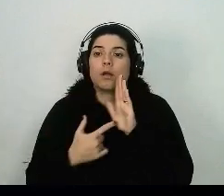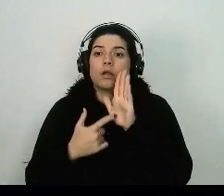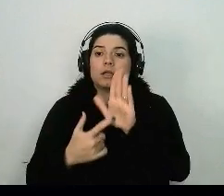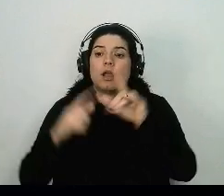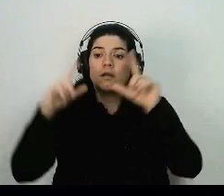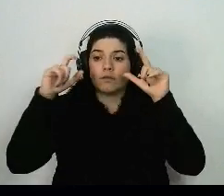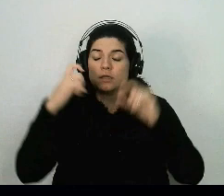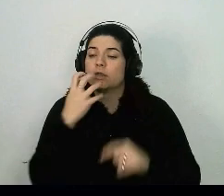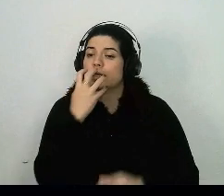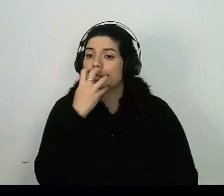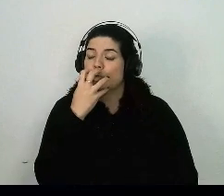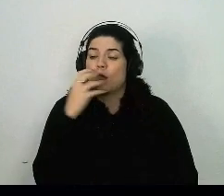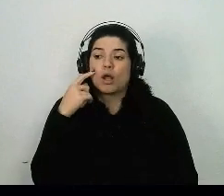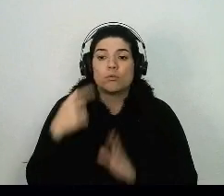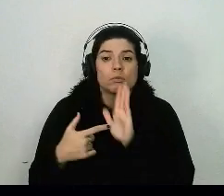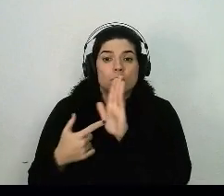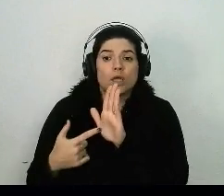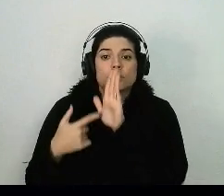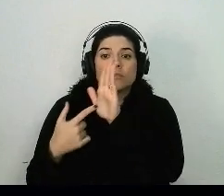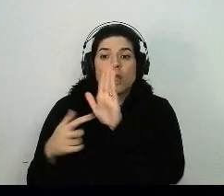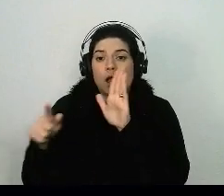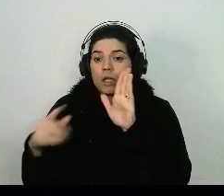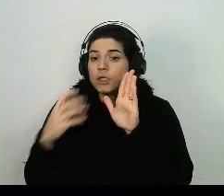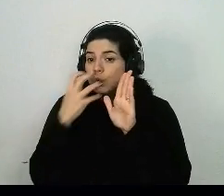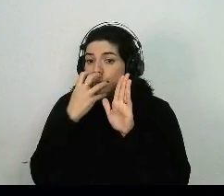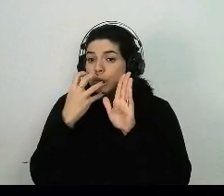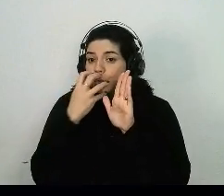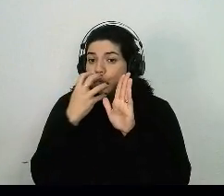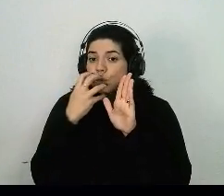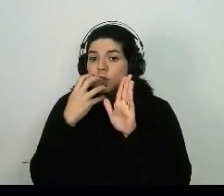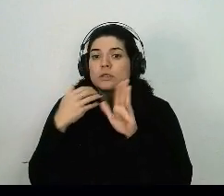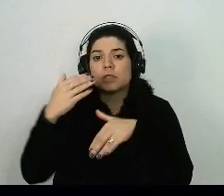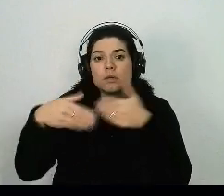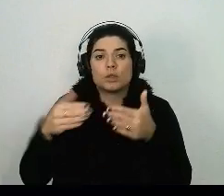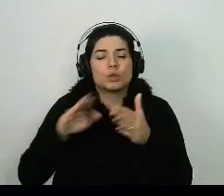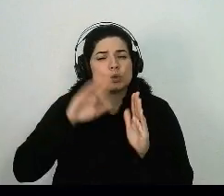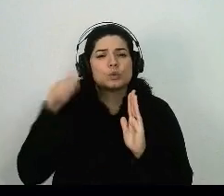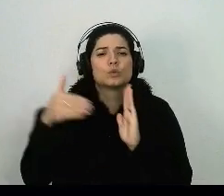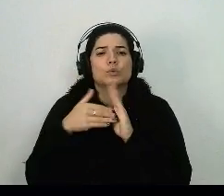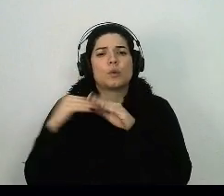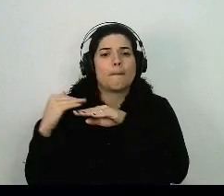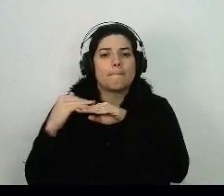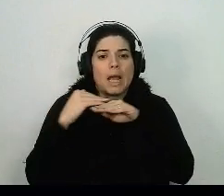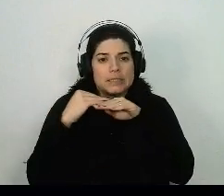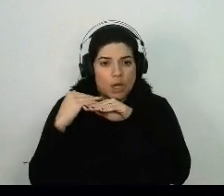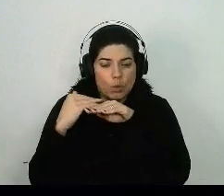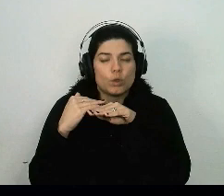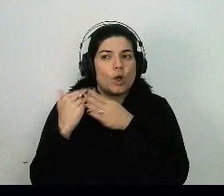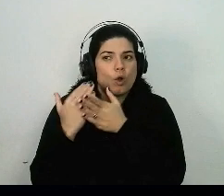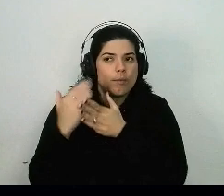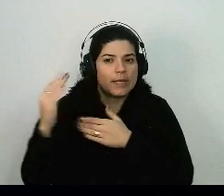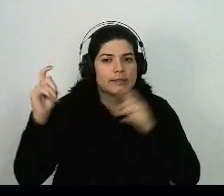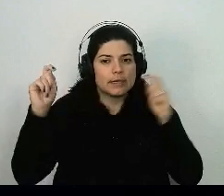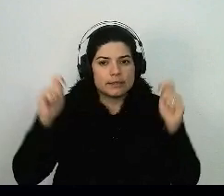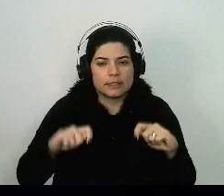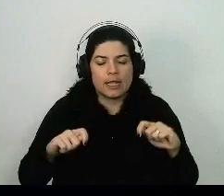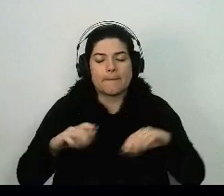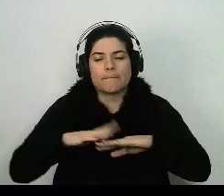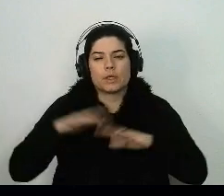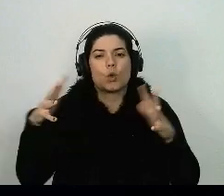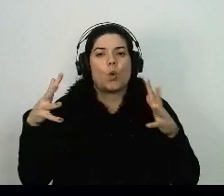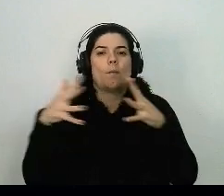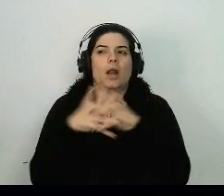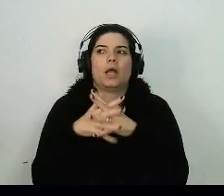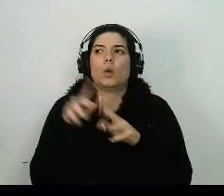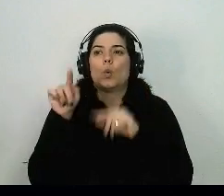Ó, cachorro, é um cachorro, é um cachorro, é um cachorro. Logo, com todos esses padrões, ela vai começar a formar de uma forma um pouco mais complexa o que é